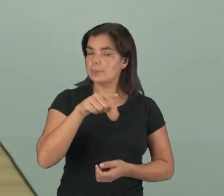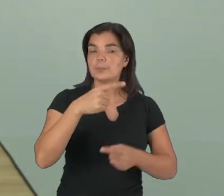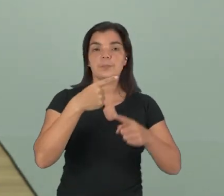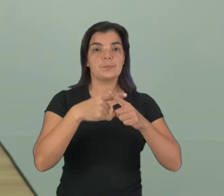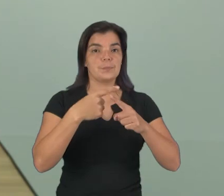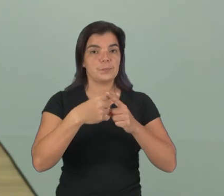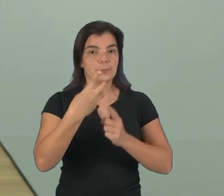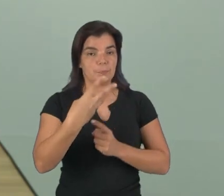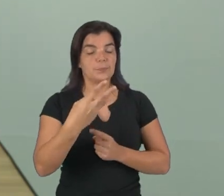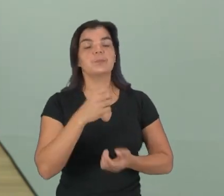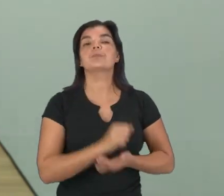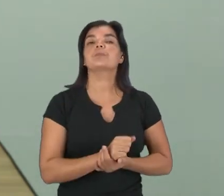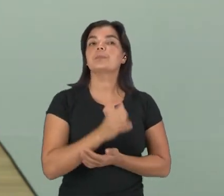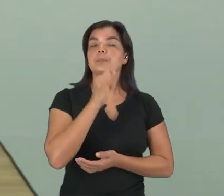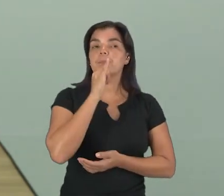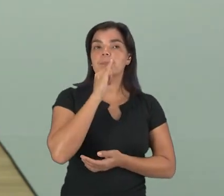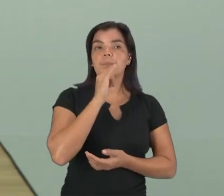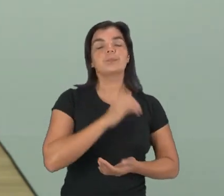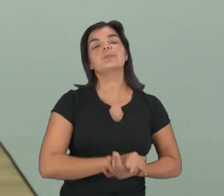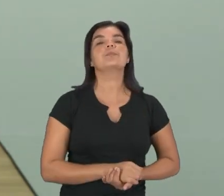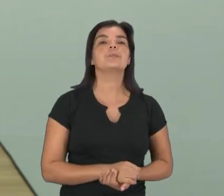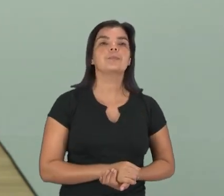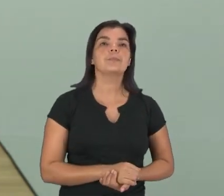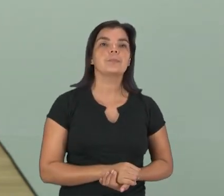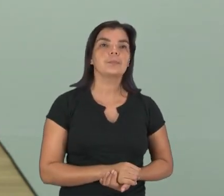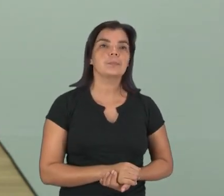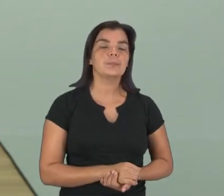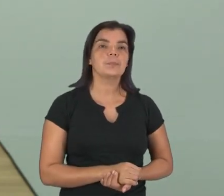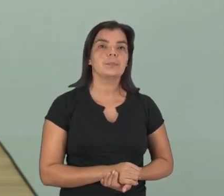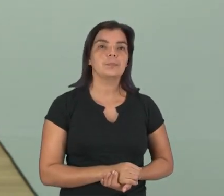né, pegar aqui, olha só, eu tenho